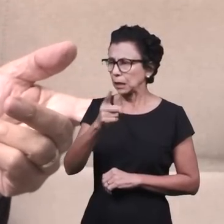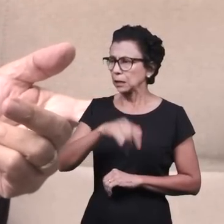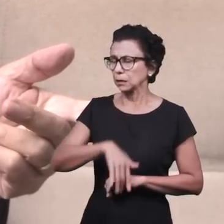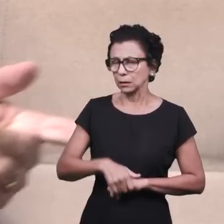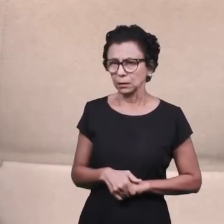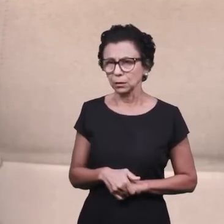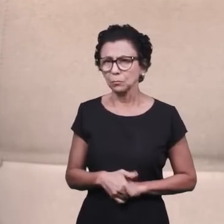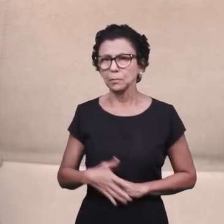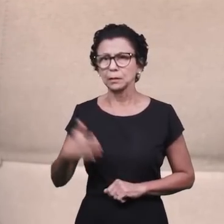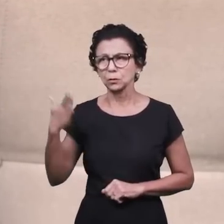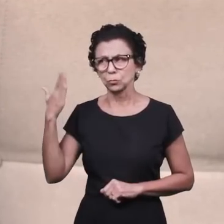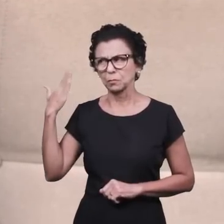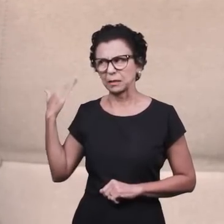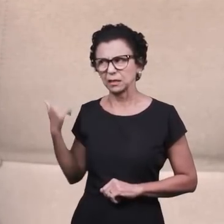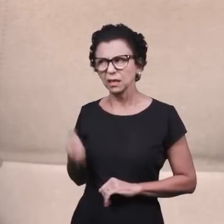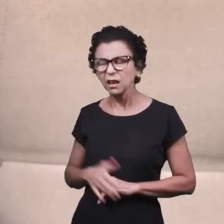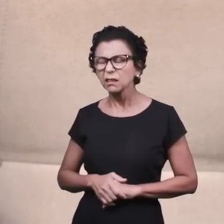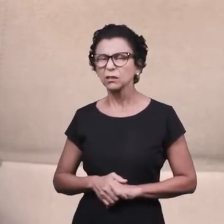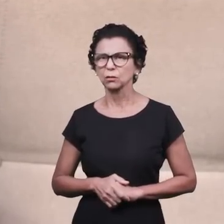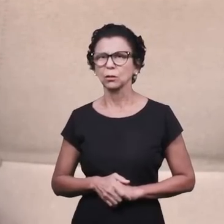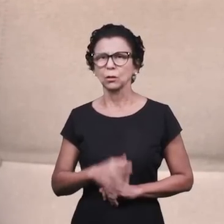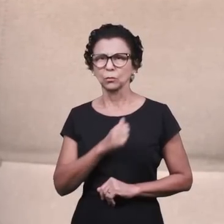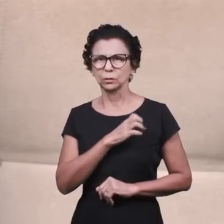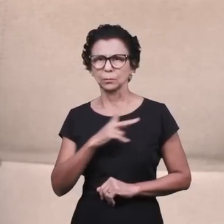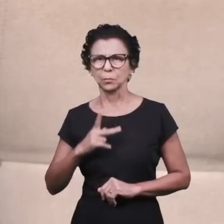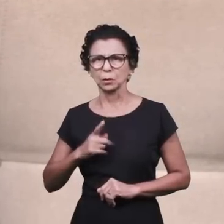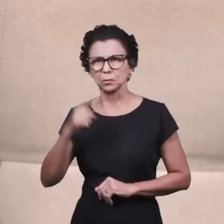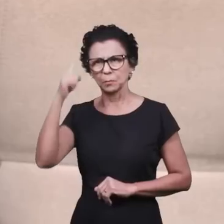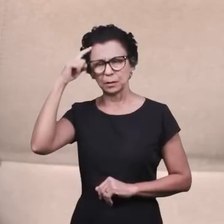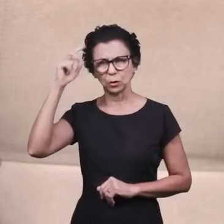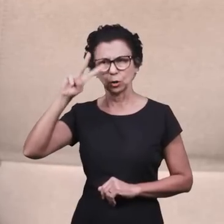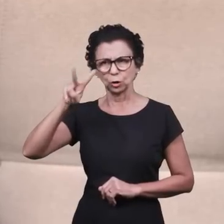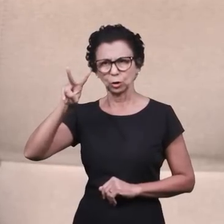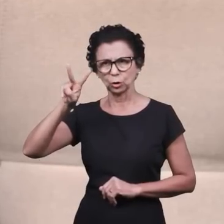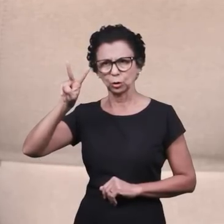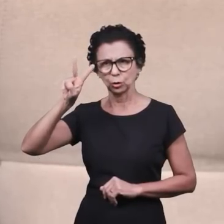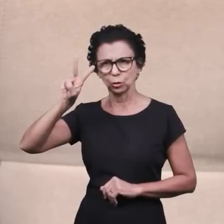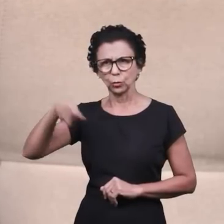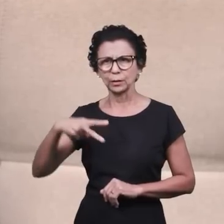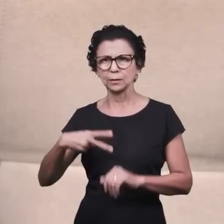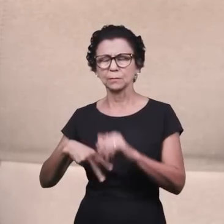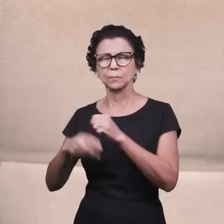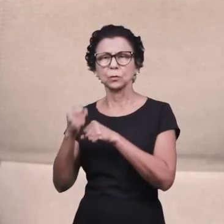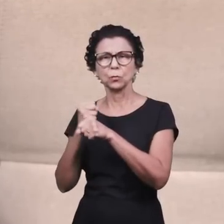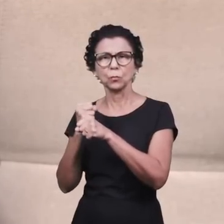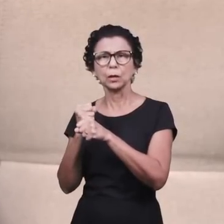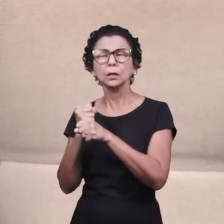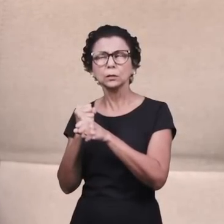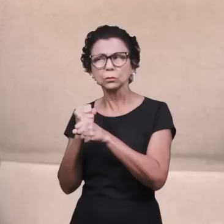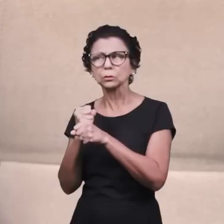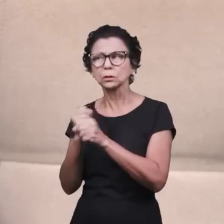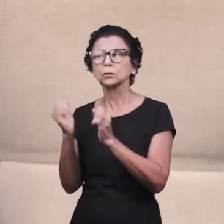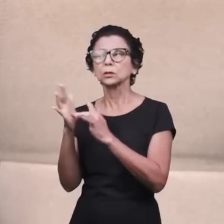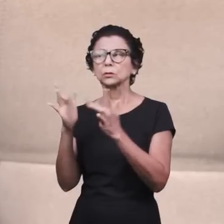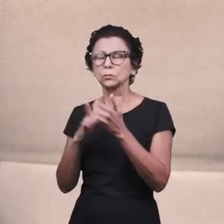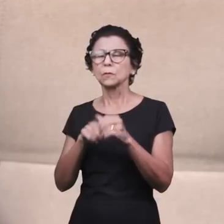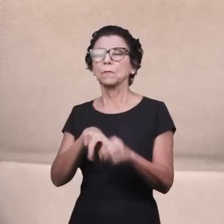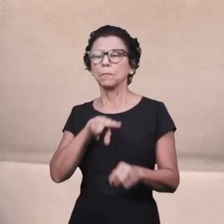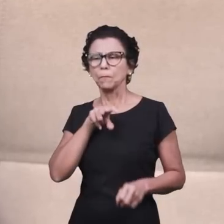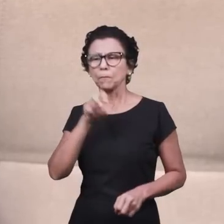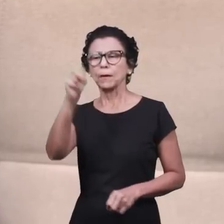Jesus viria há 2000 anos. E Pedro diz isso na sua carta. Pedro fala o seguinte, olha,